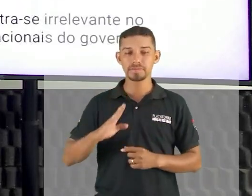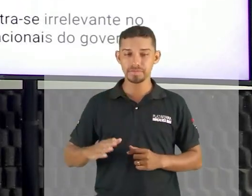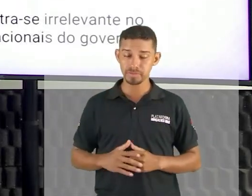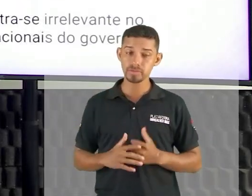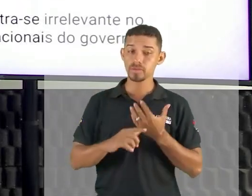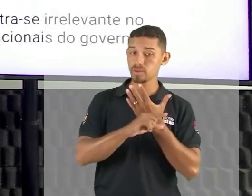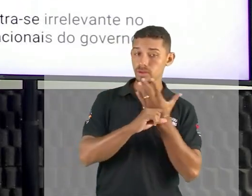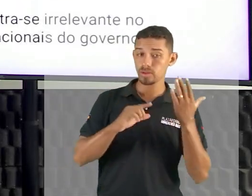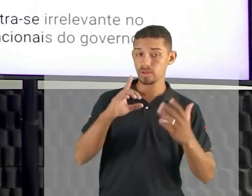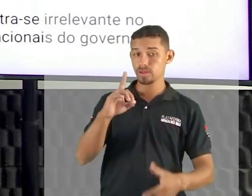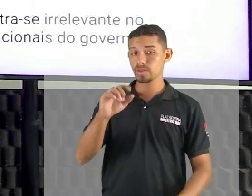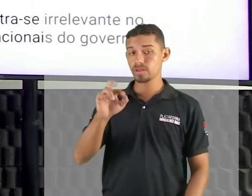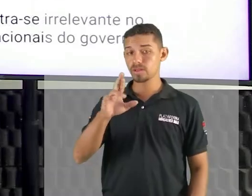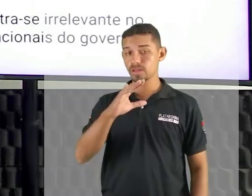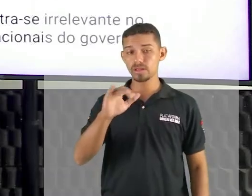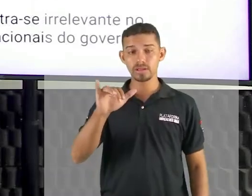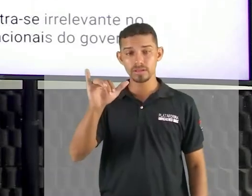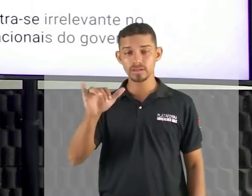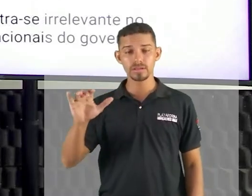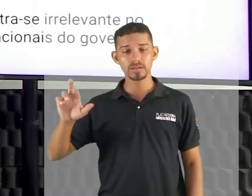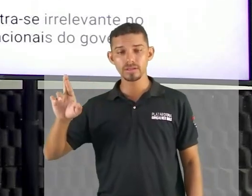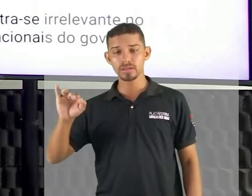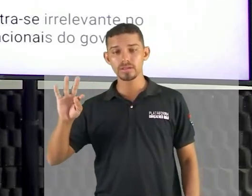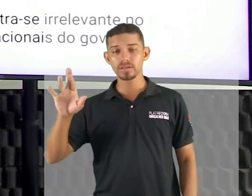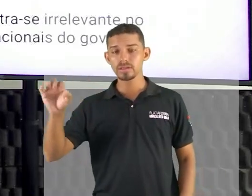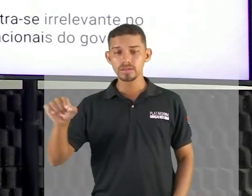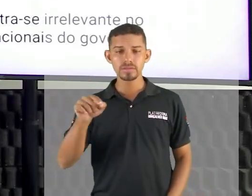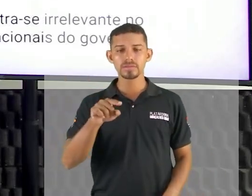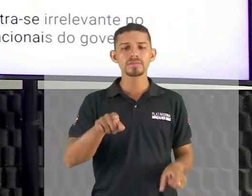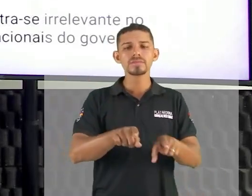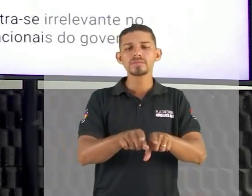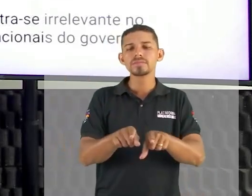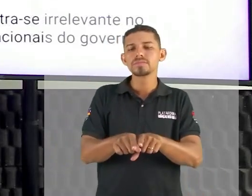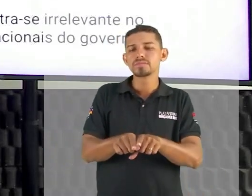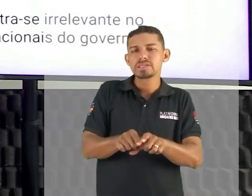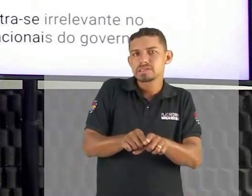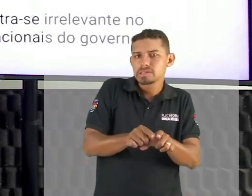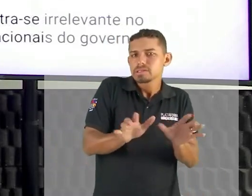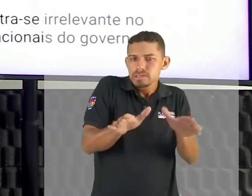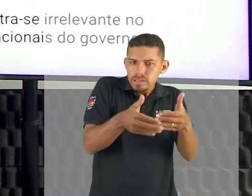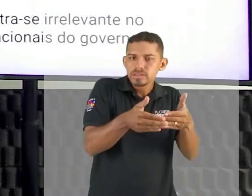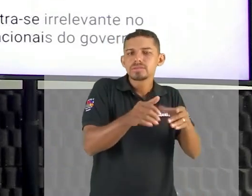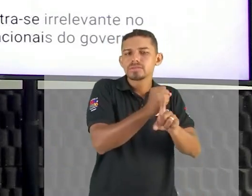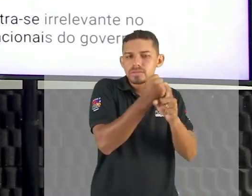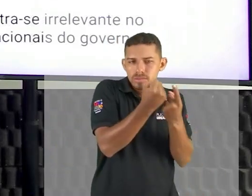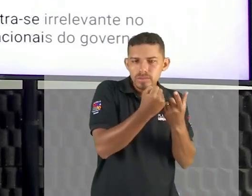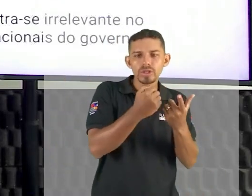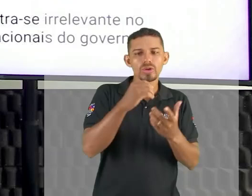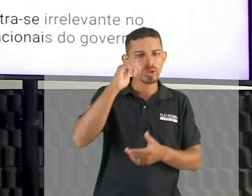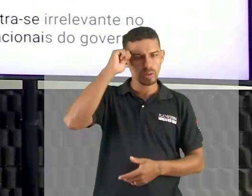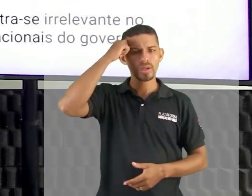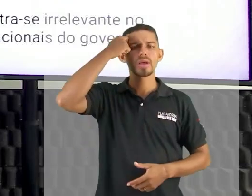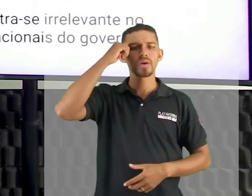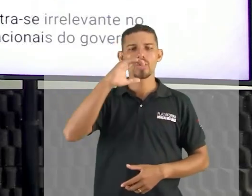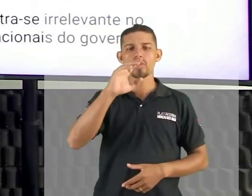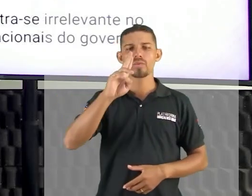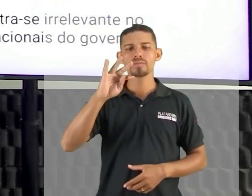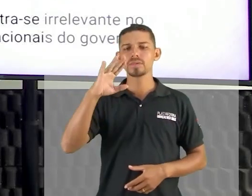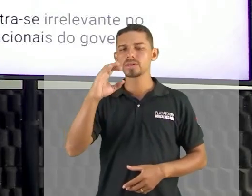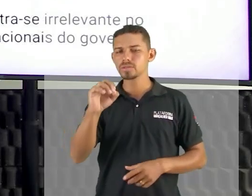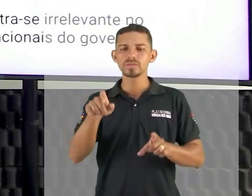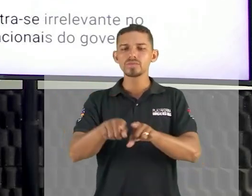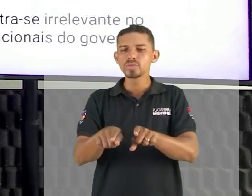Segundo Darcy Ribeiro, a ascensão social dos negros cubanos, resultado de uma educação inclusiva, com estímulos à